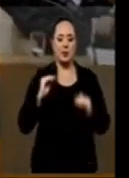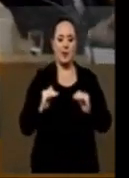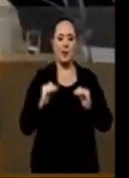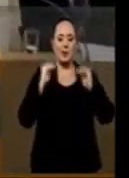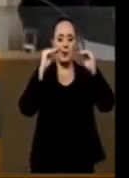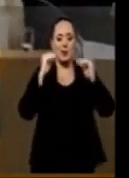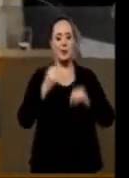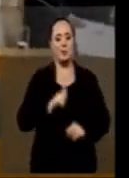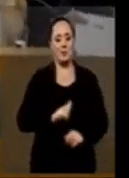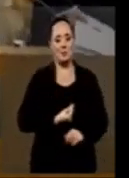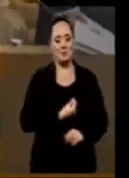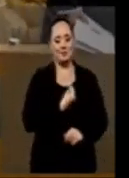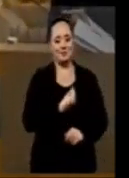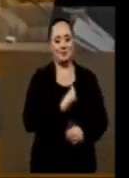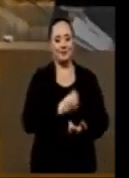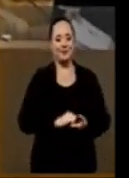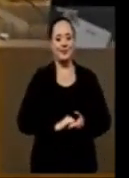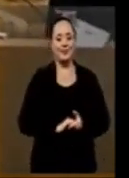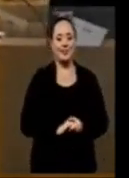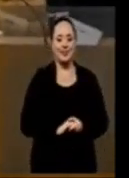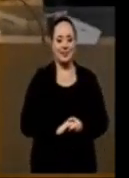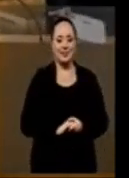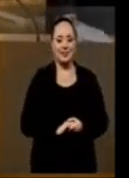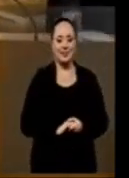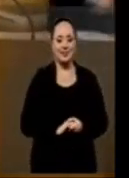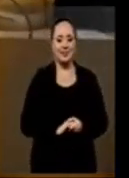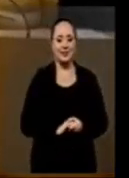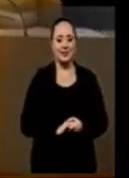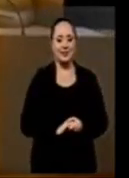que compõem a mesa